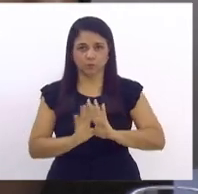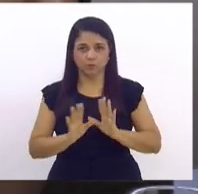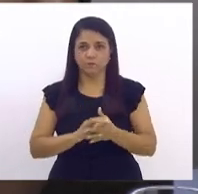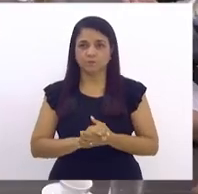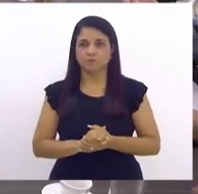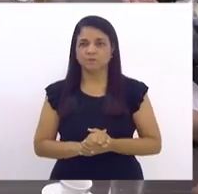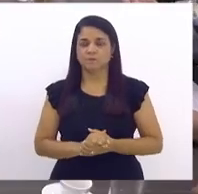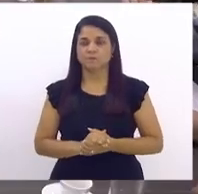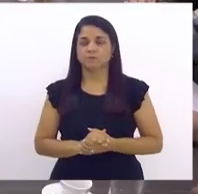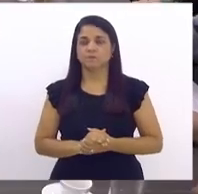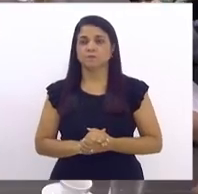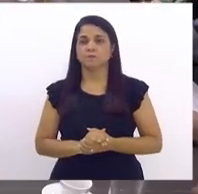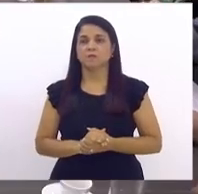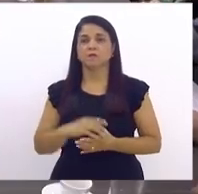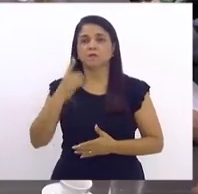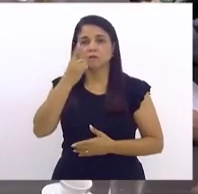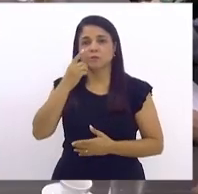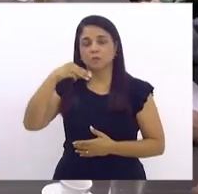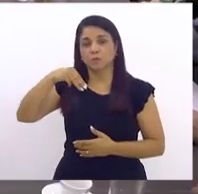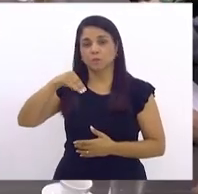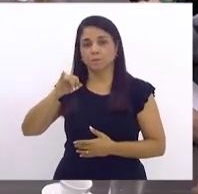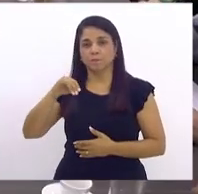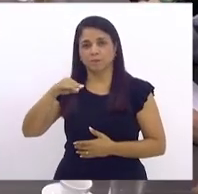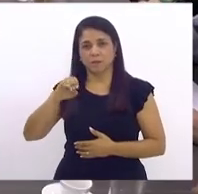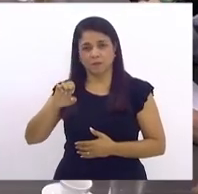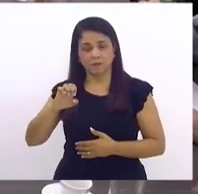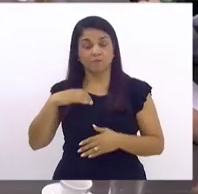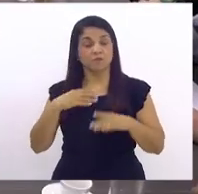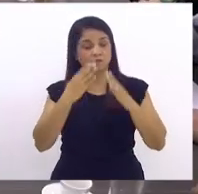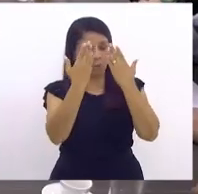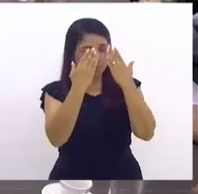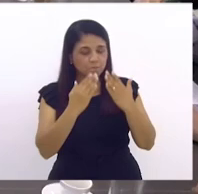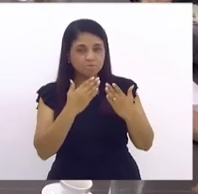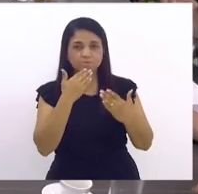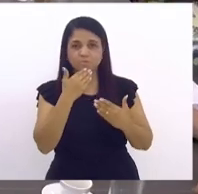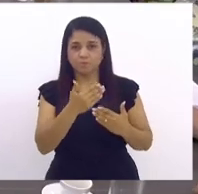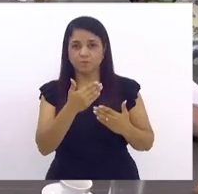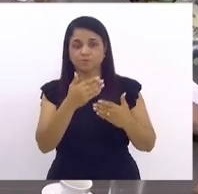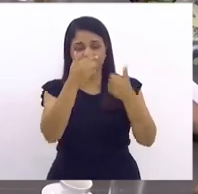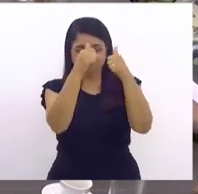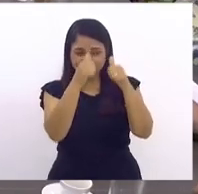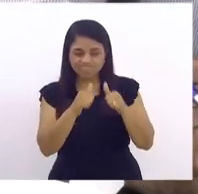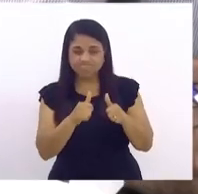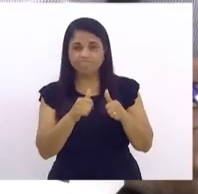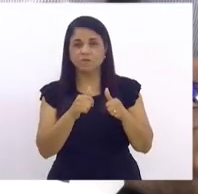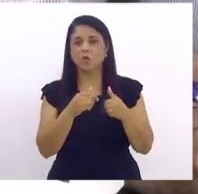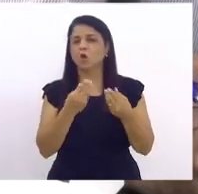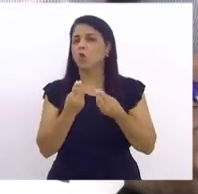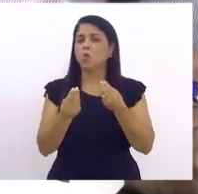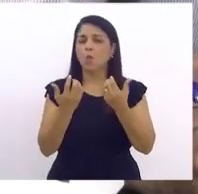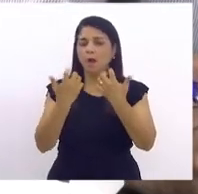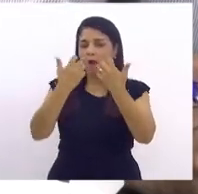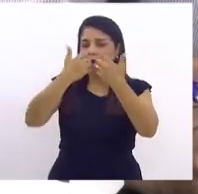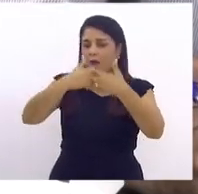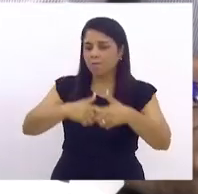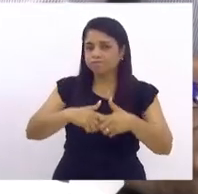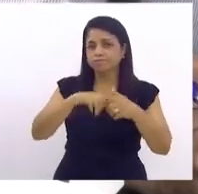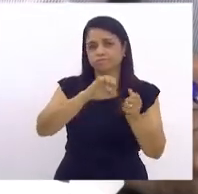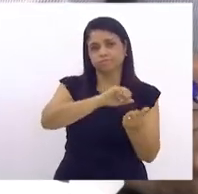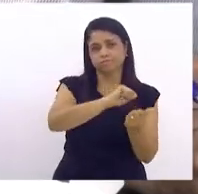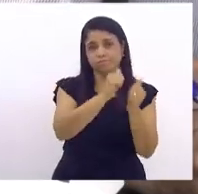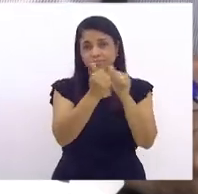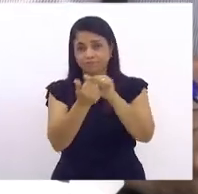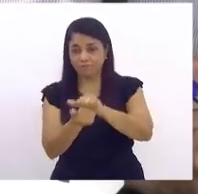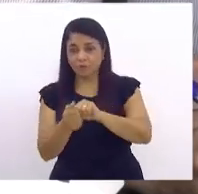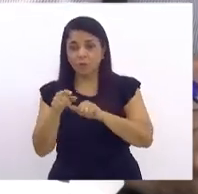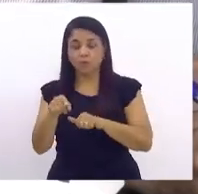Presidente. Deputado Mink, deputado Verônica. Eu vou pedir vistas exatamente por essa questão, ver como adequar o que pretende o